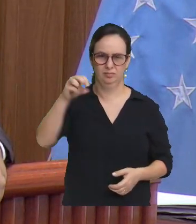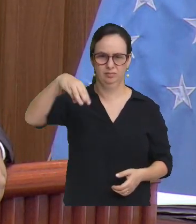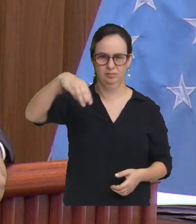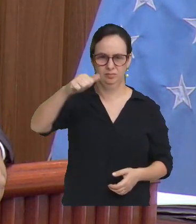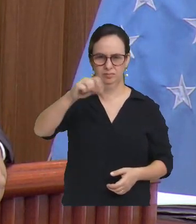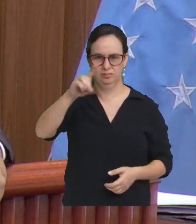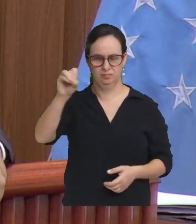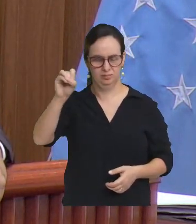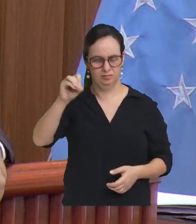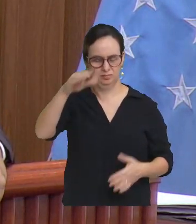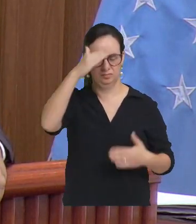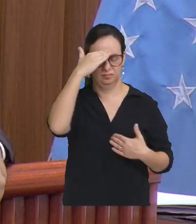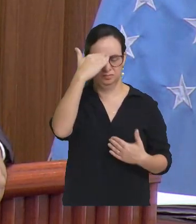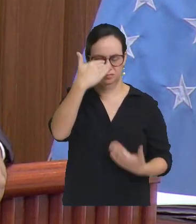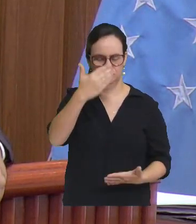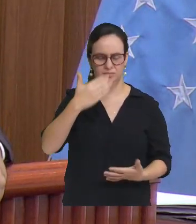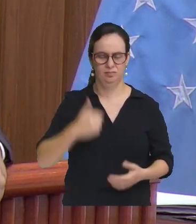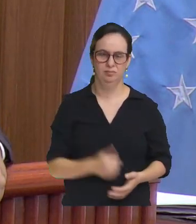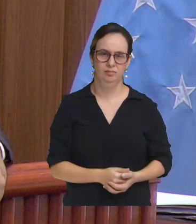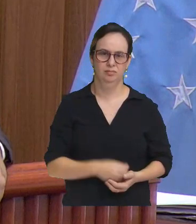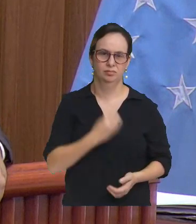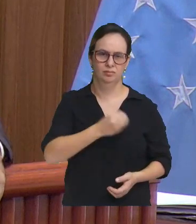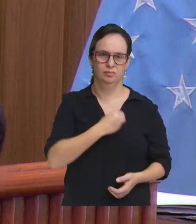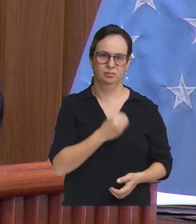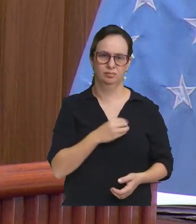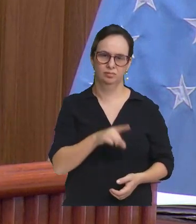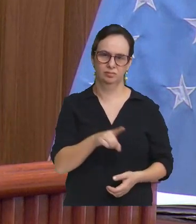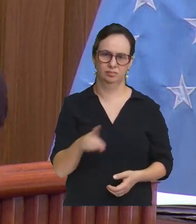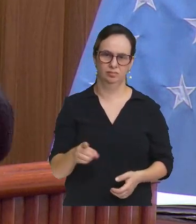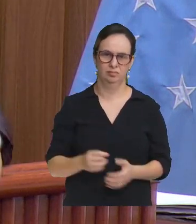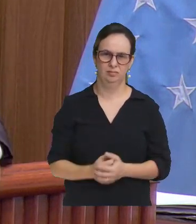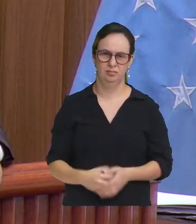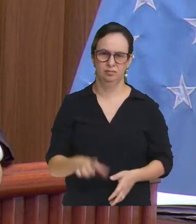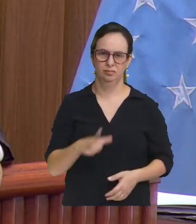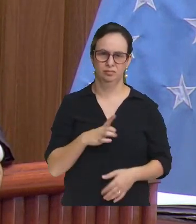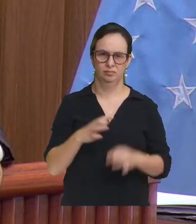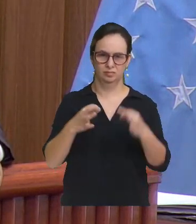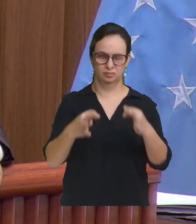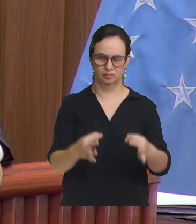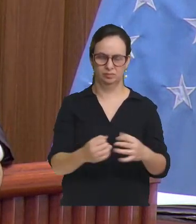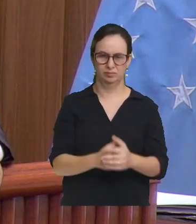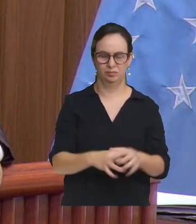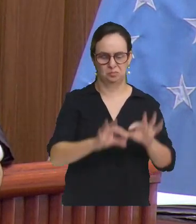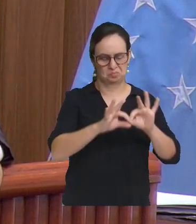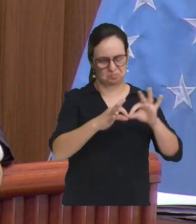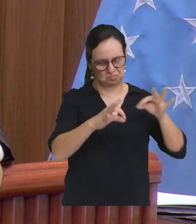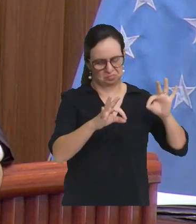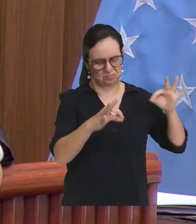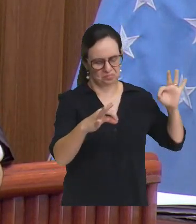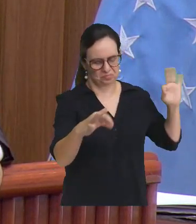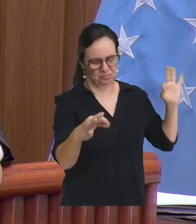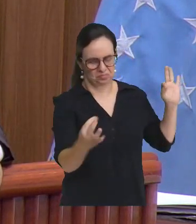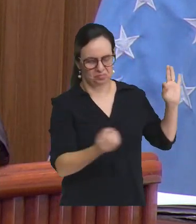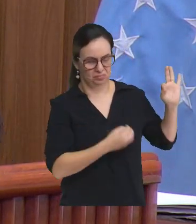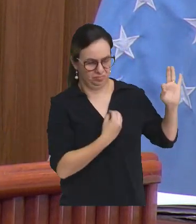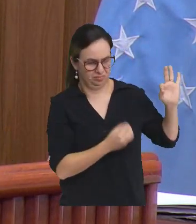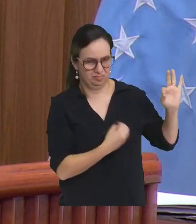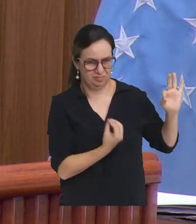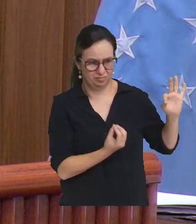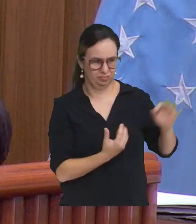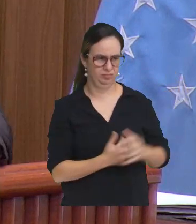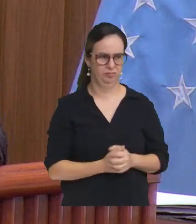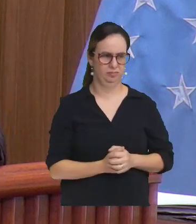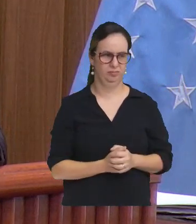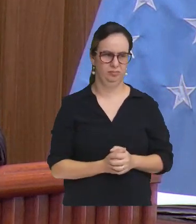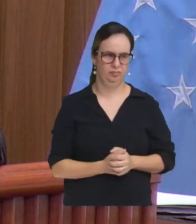tenham sucesso na vida. A gente tem certeza que é só o começo de uma longa e bela trajetória, tá bom? Então, parabéns, parabéns aos familiares